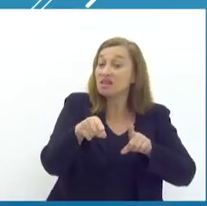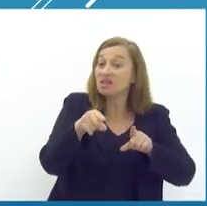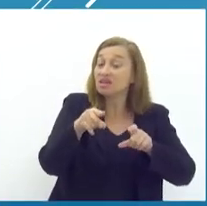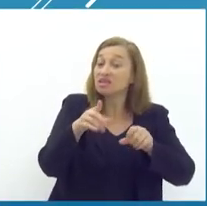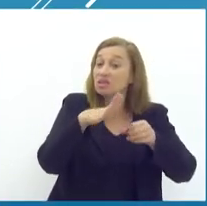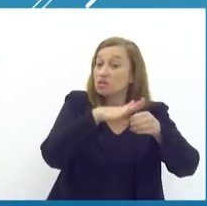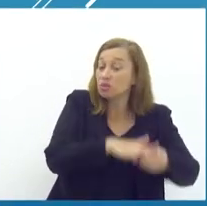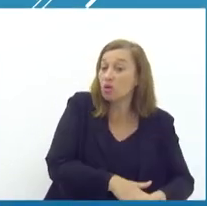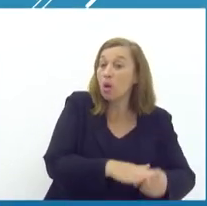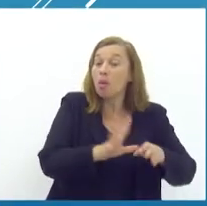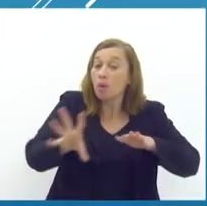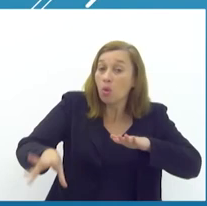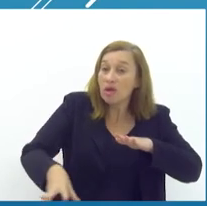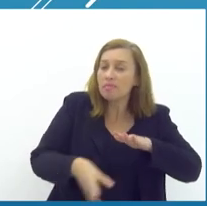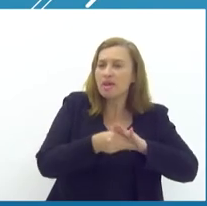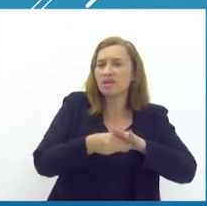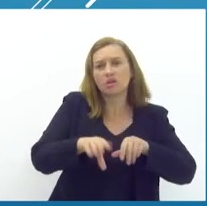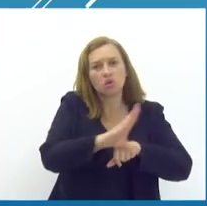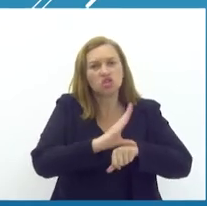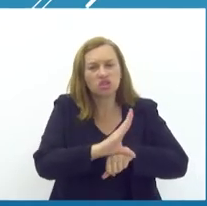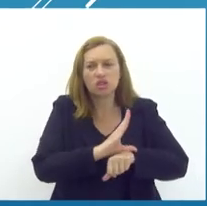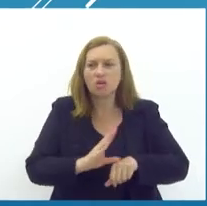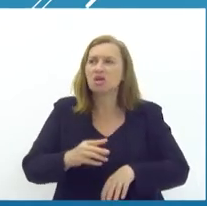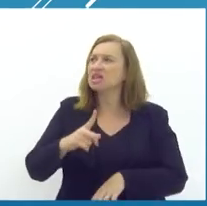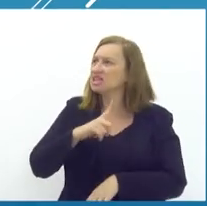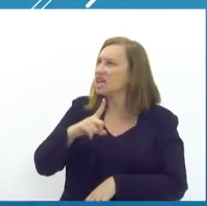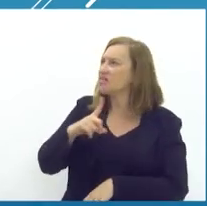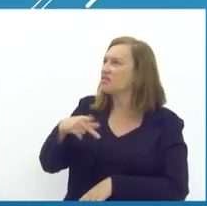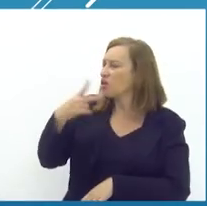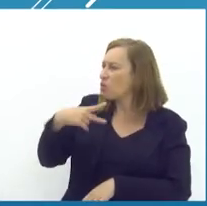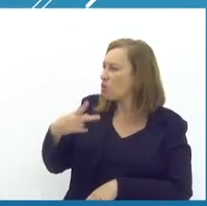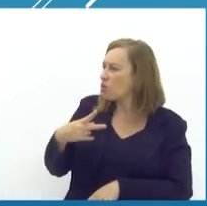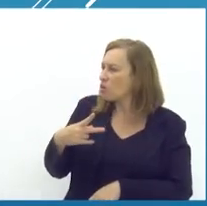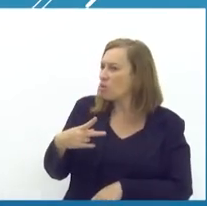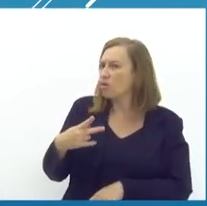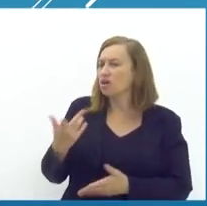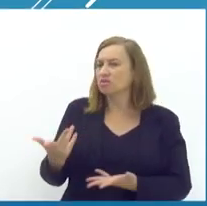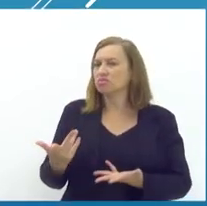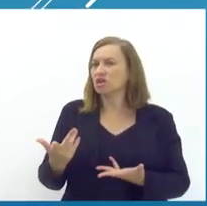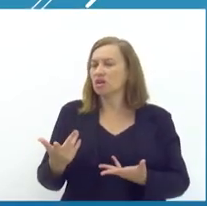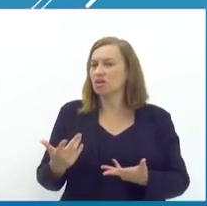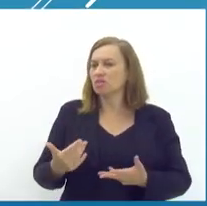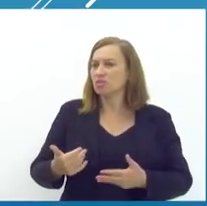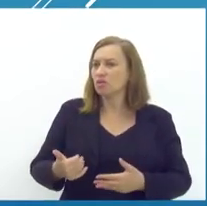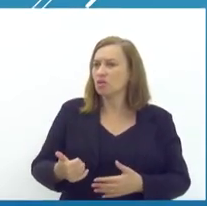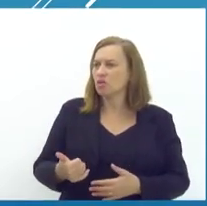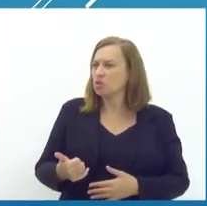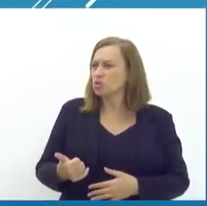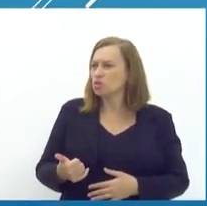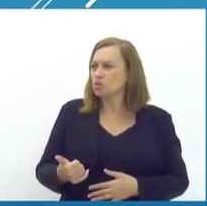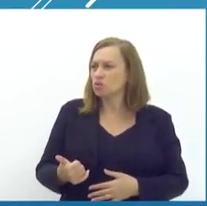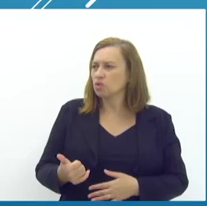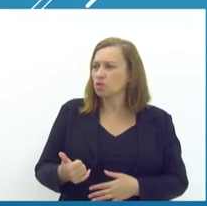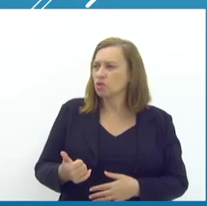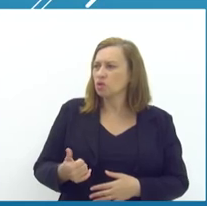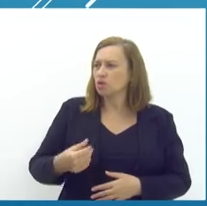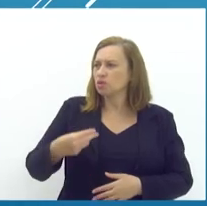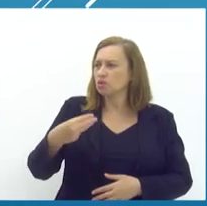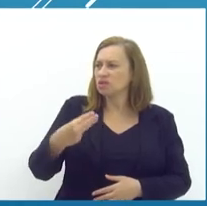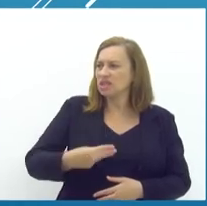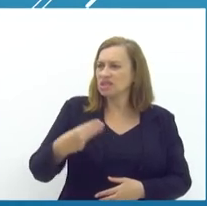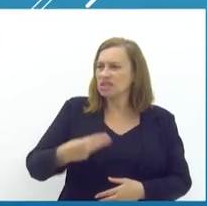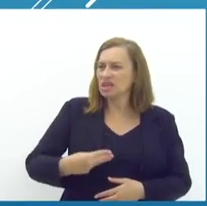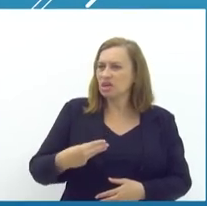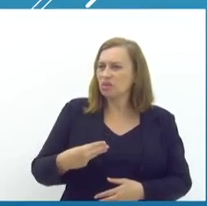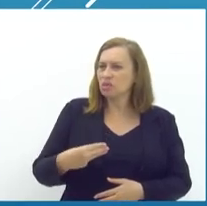por uma Emenda Constitucional Alguém falou que a gente vai ter um terceiro turno no Supremo mas o Supremo também é um órgão político